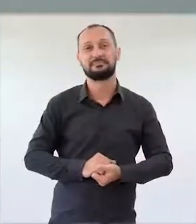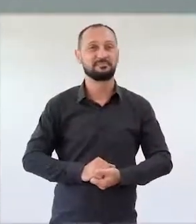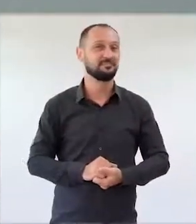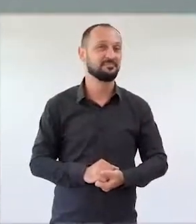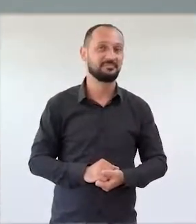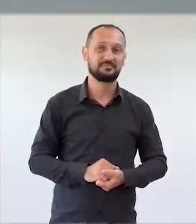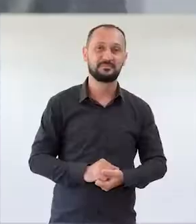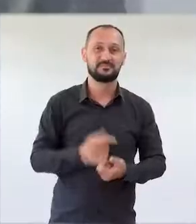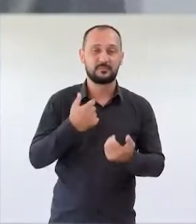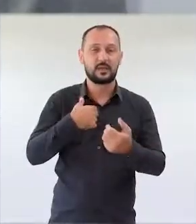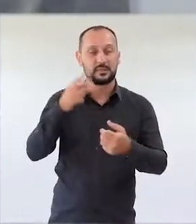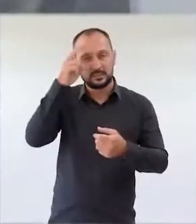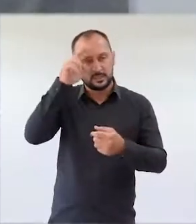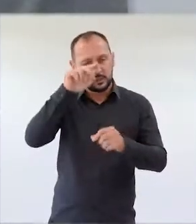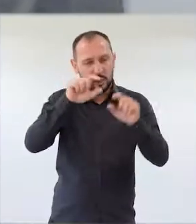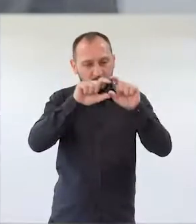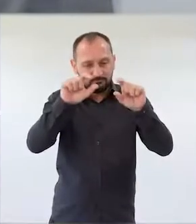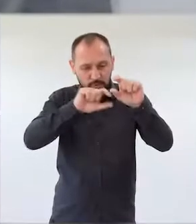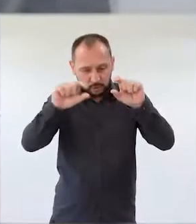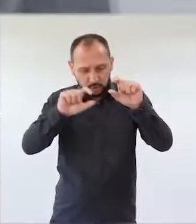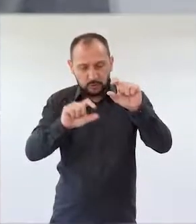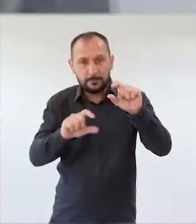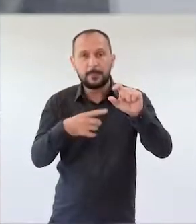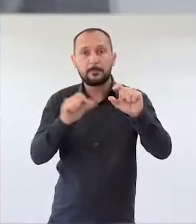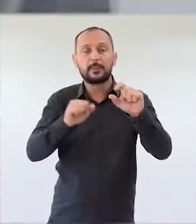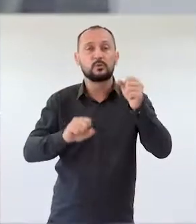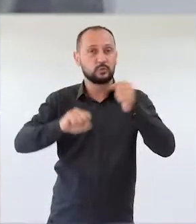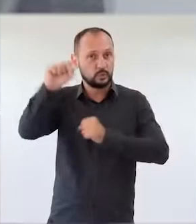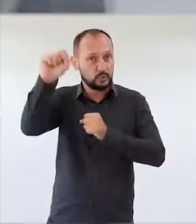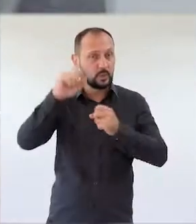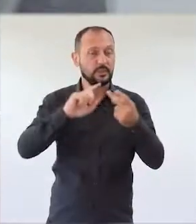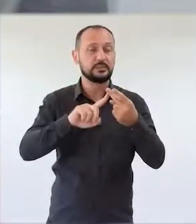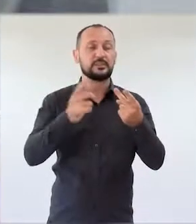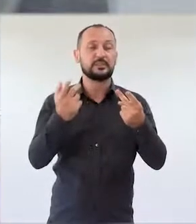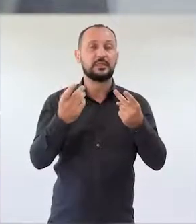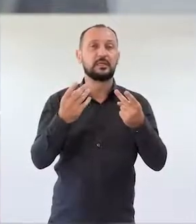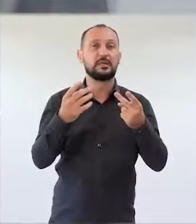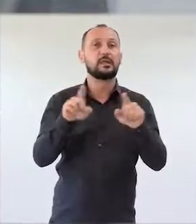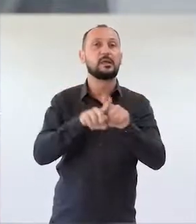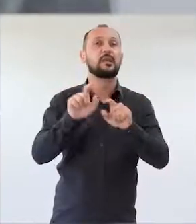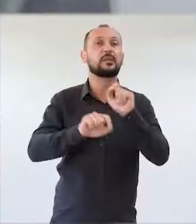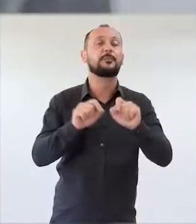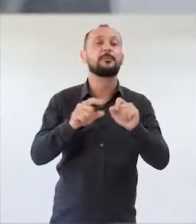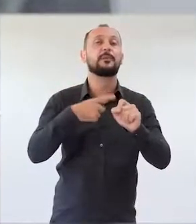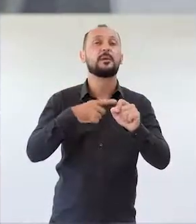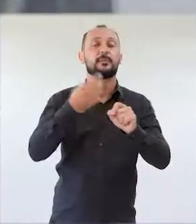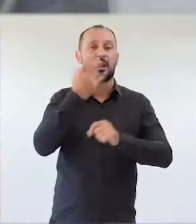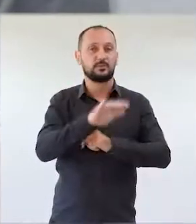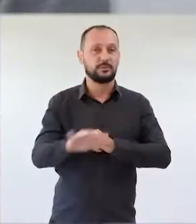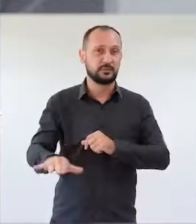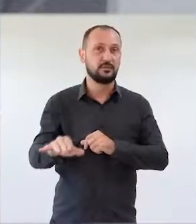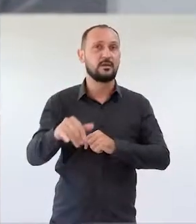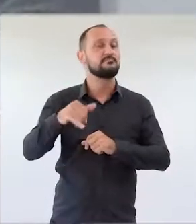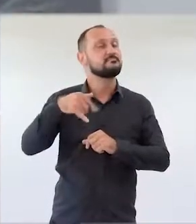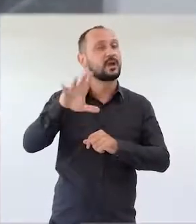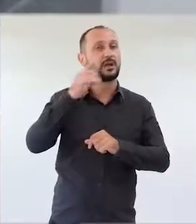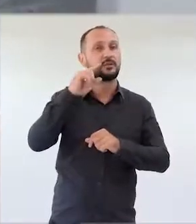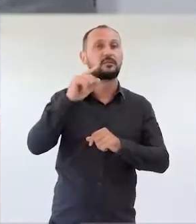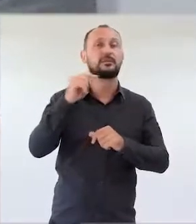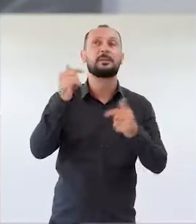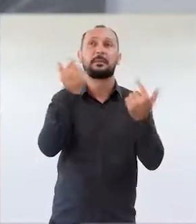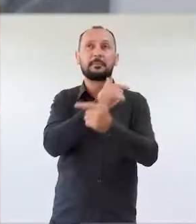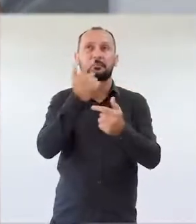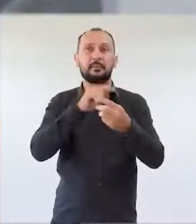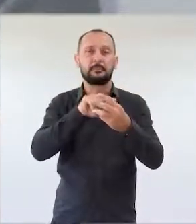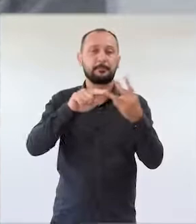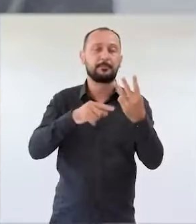Os quadrinhos, eles são muito conhecidos pelos super-heróis, né? e pelo infantil, né? São os grandes, e o do